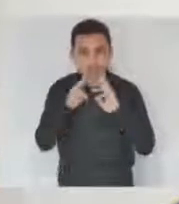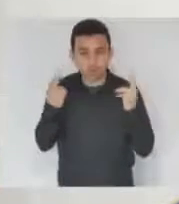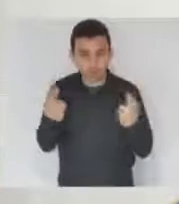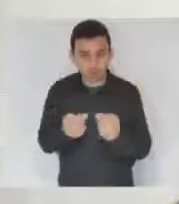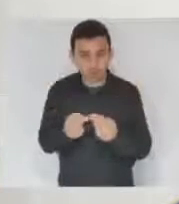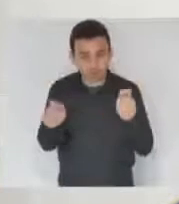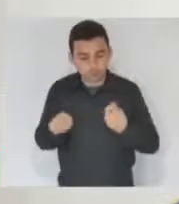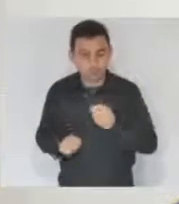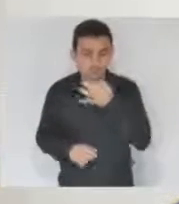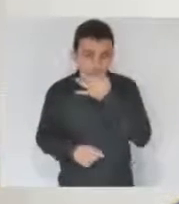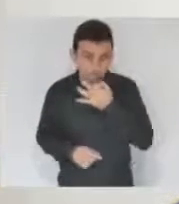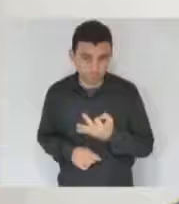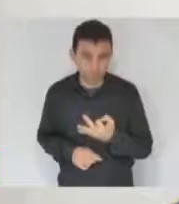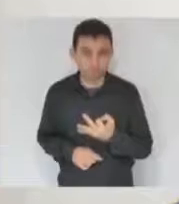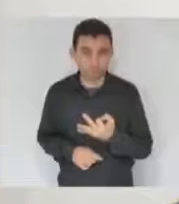opinar,